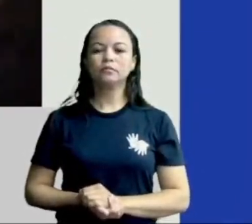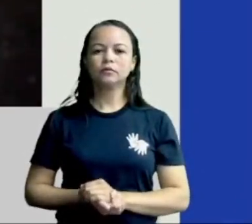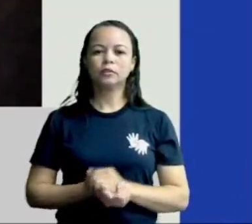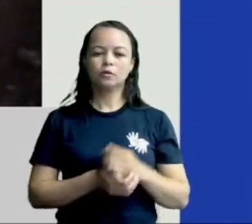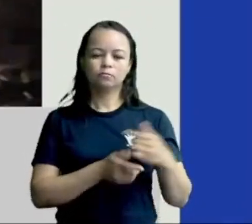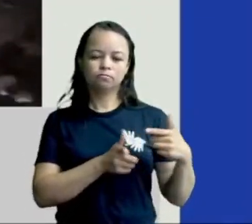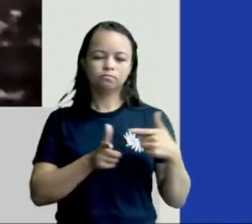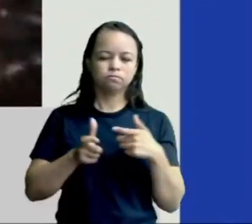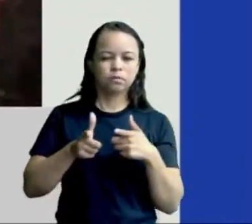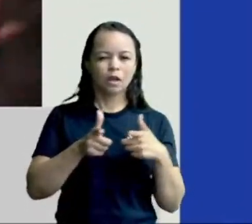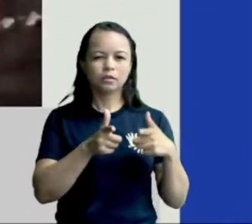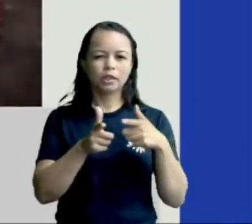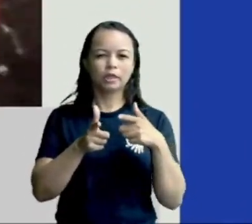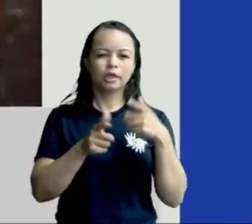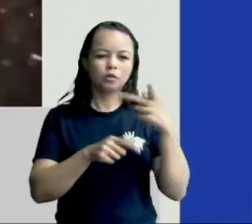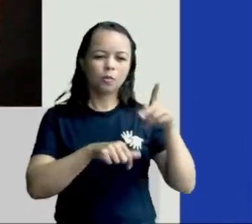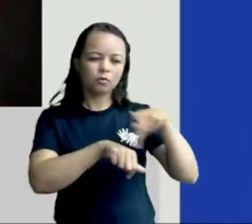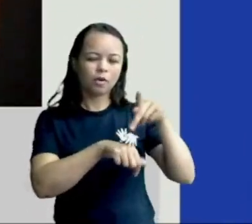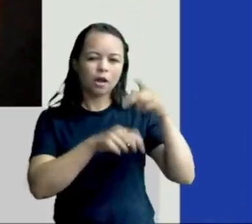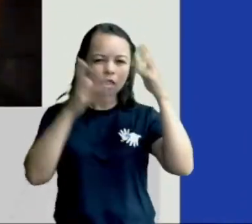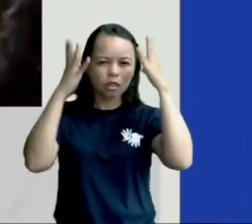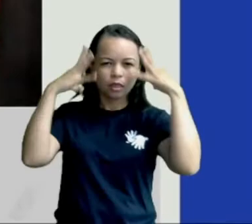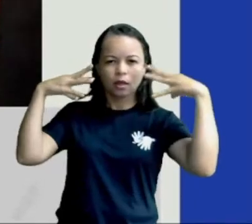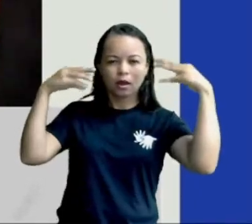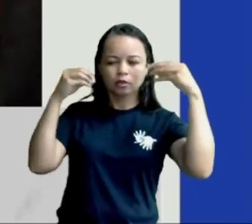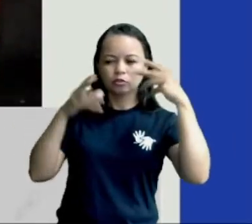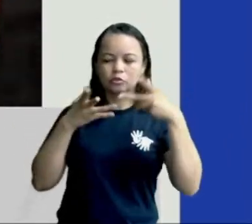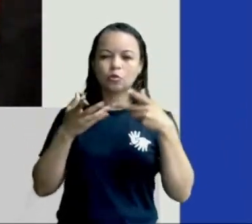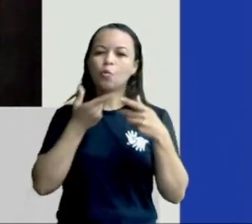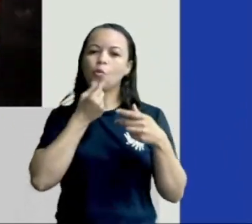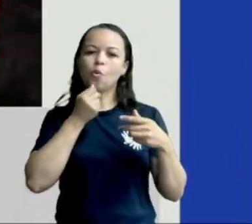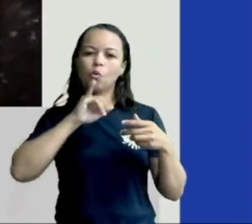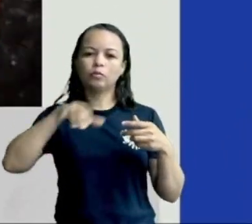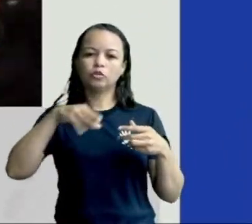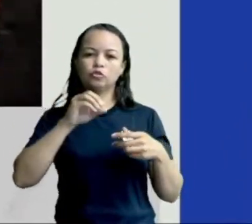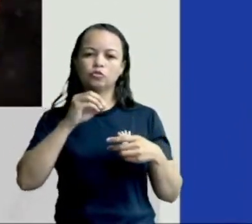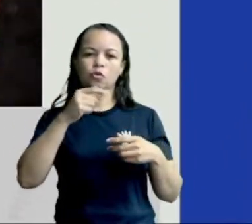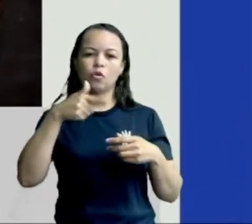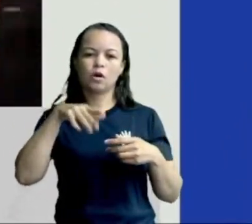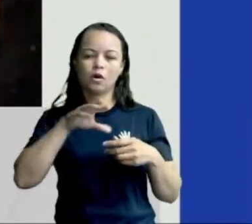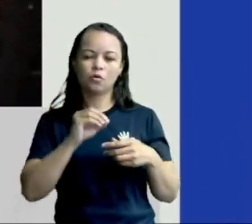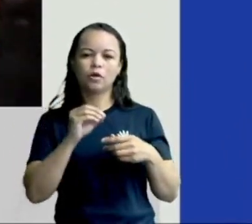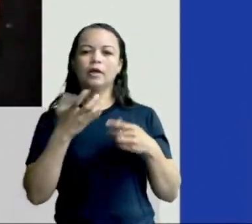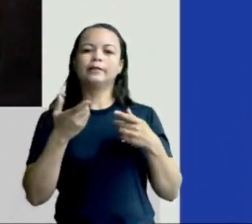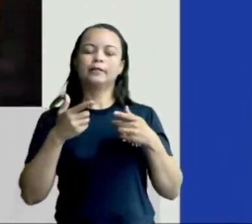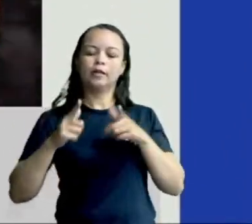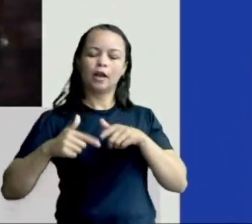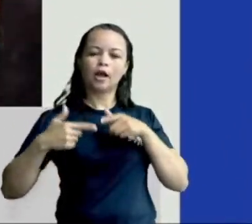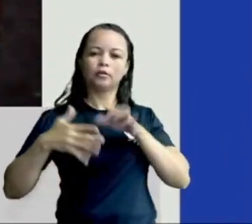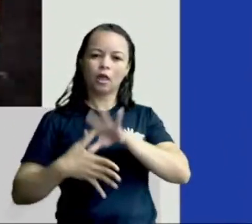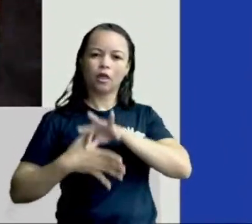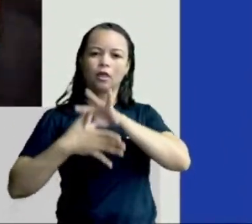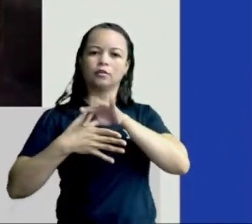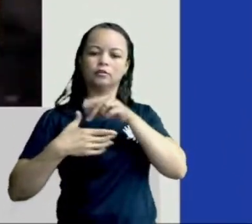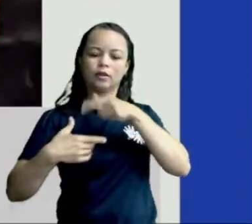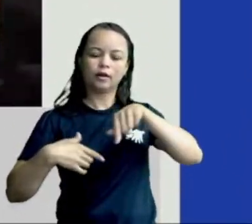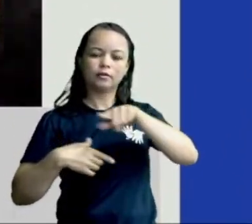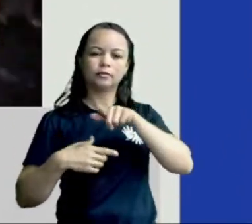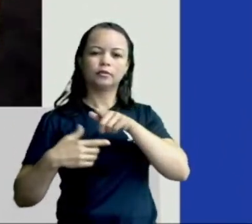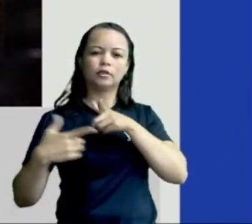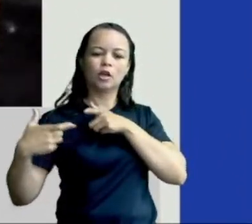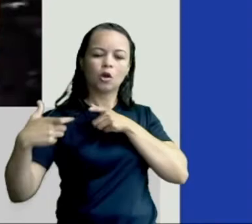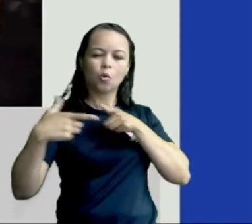Perseguido pelos holandeses, o senhor de engenho João Fernandes Vieira, que havia assumido a liderança da resistência pernambucana contra